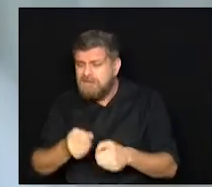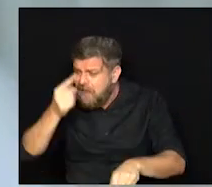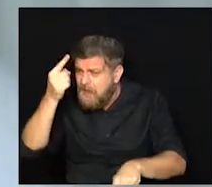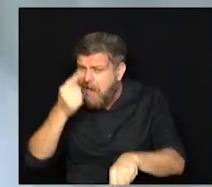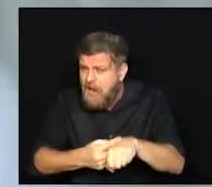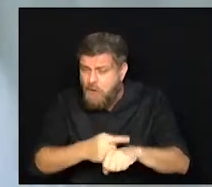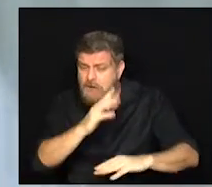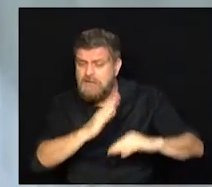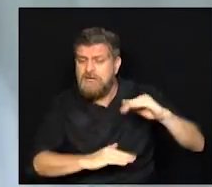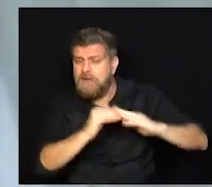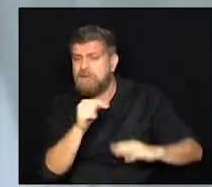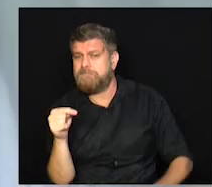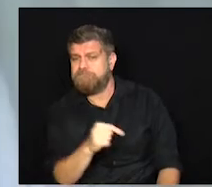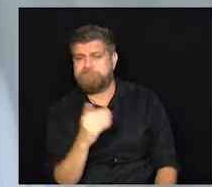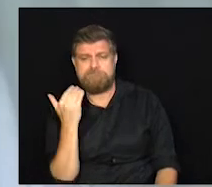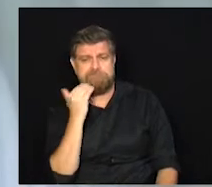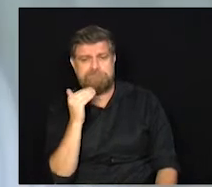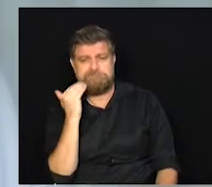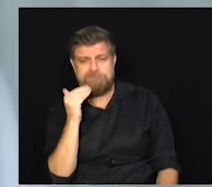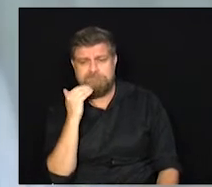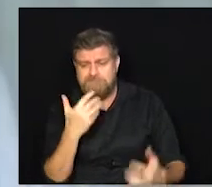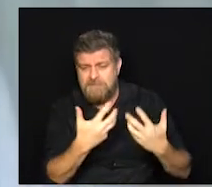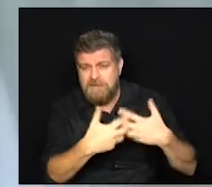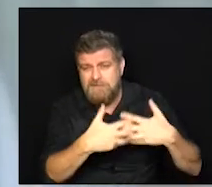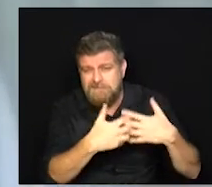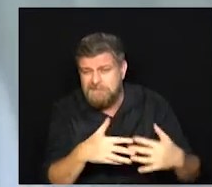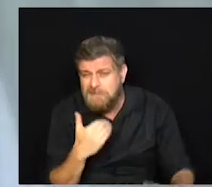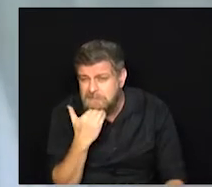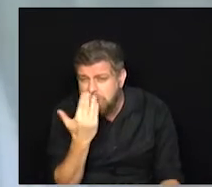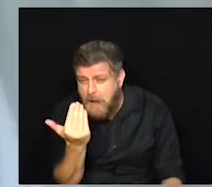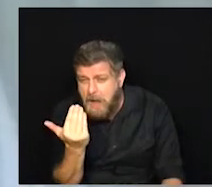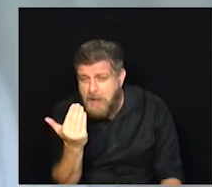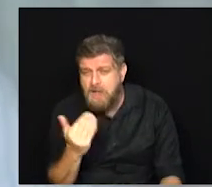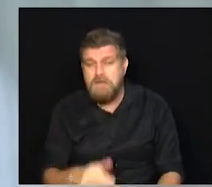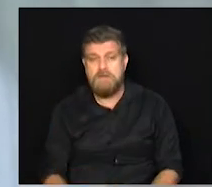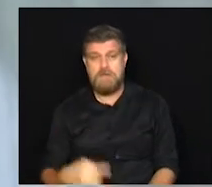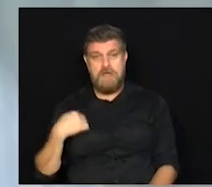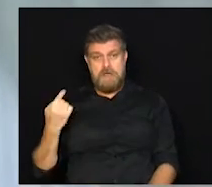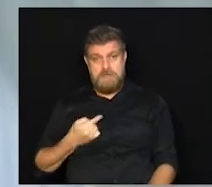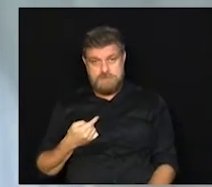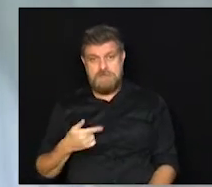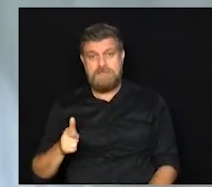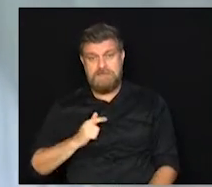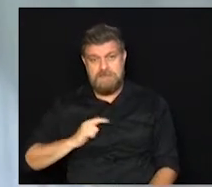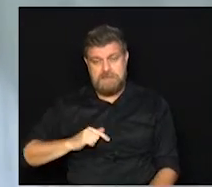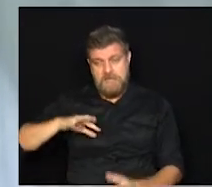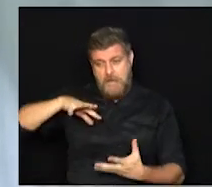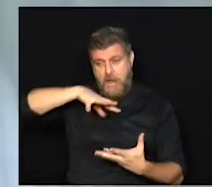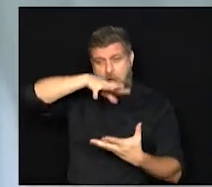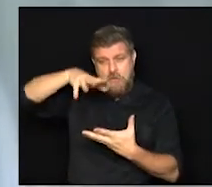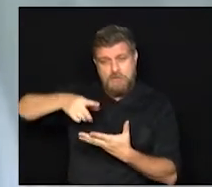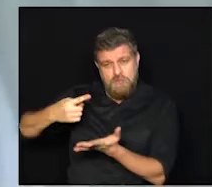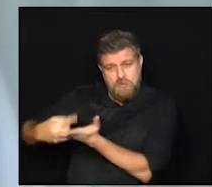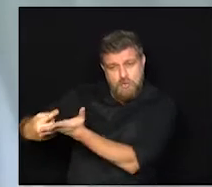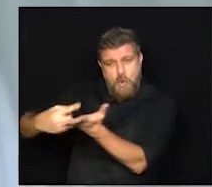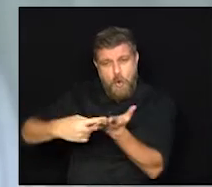na prática, isso não funciona. E a gente tem tratados internacionais dos direitos humanos, direito da